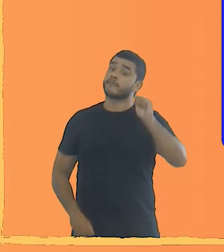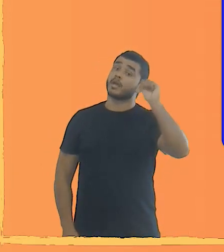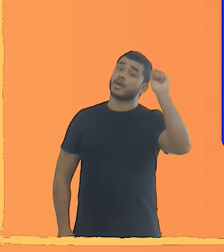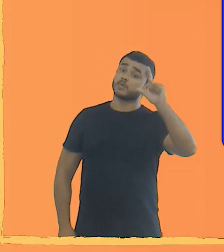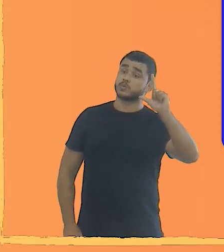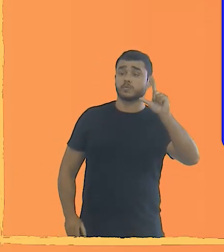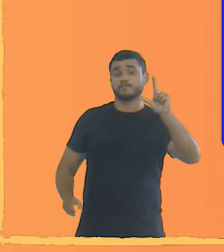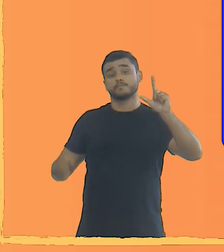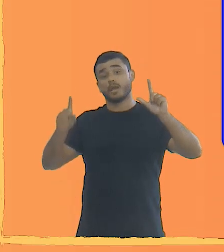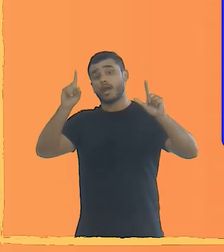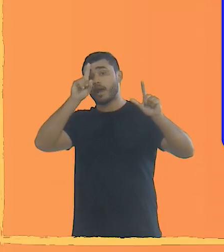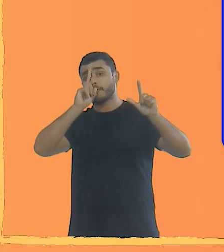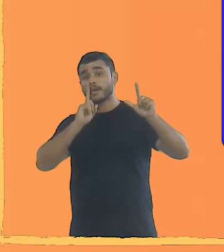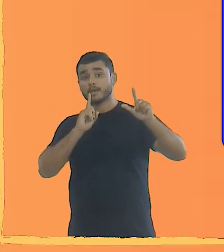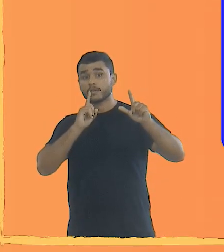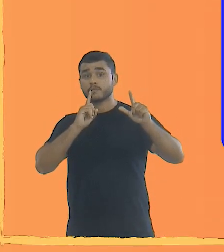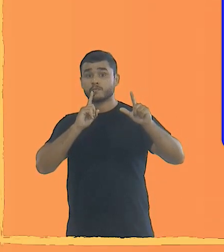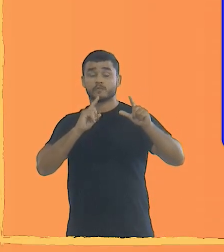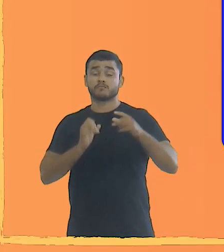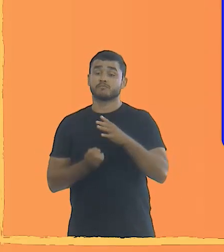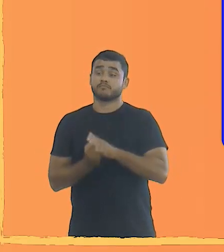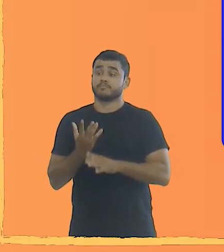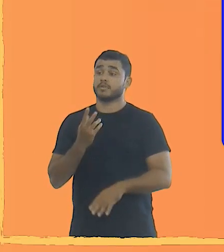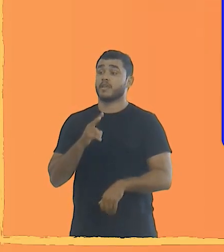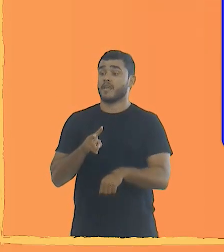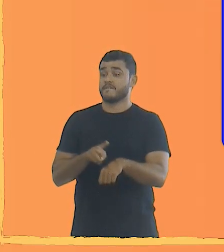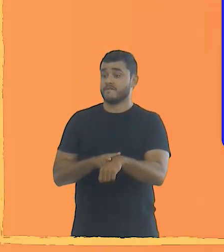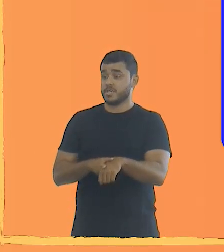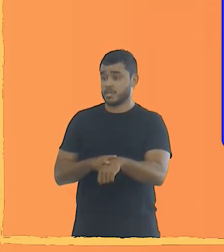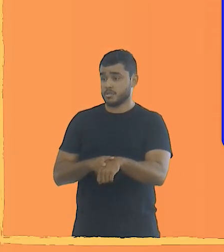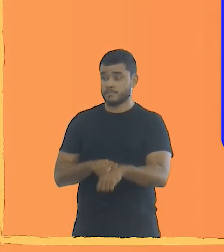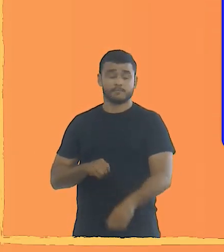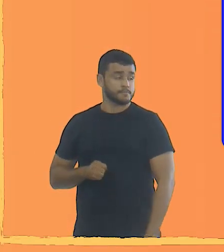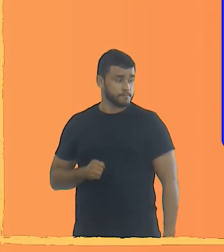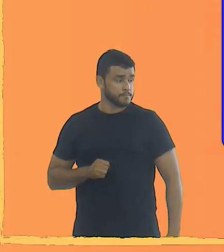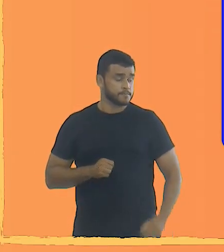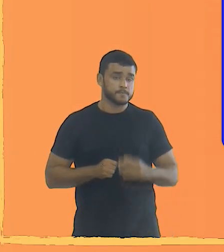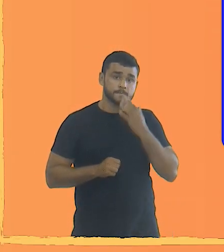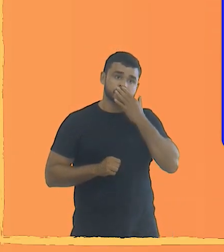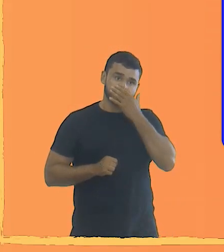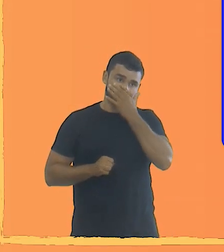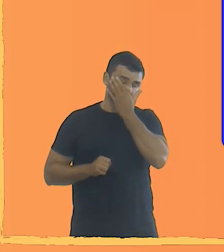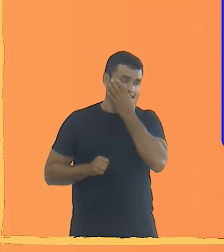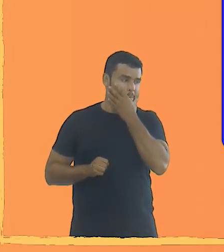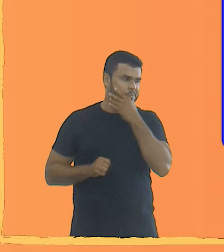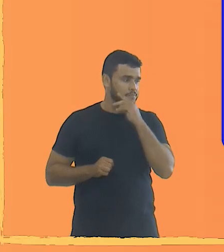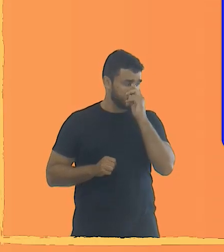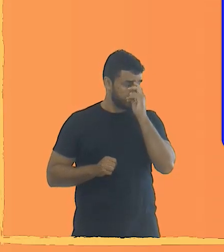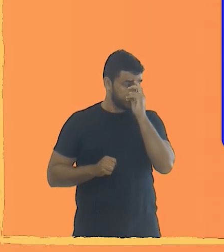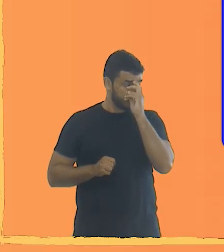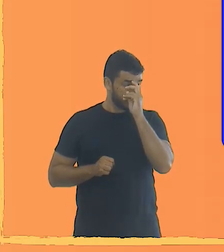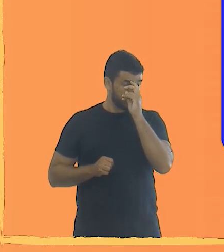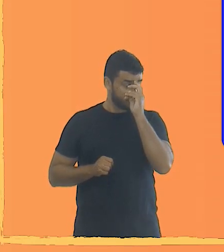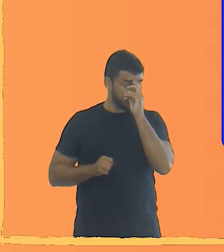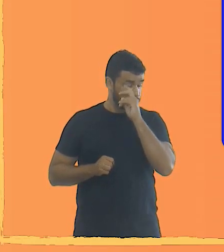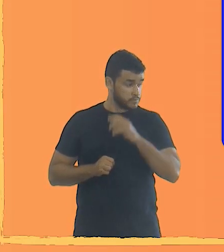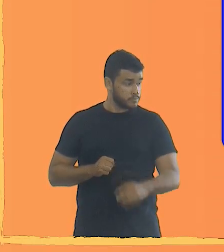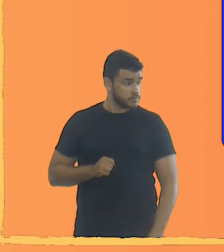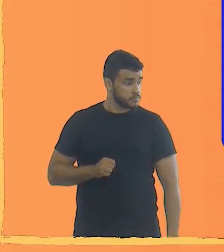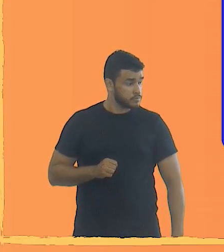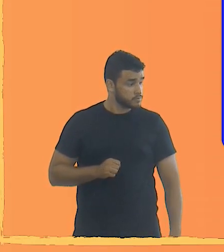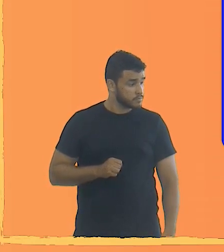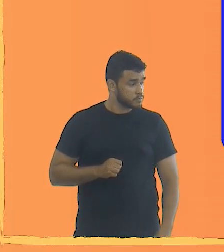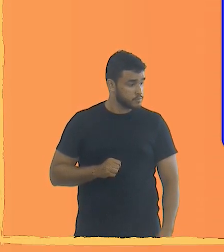tonalidade normal, pode ser o verde claro e pode ser o verde escuro. Mais 3. E a última possibilidade